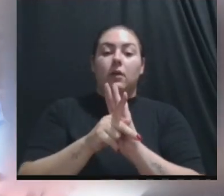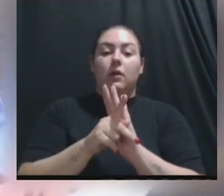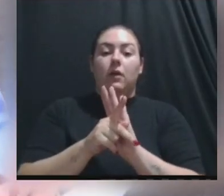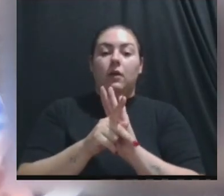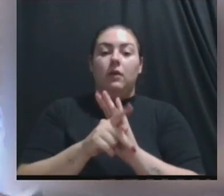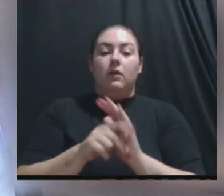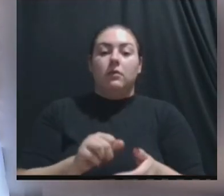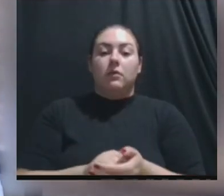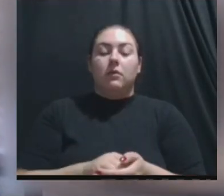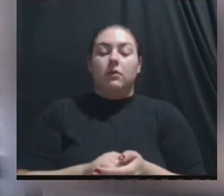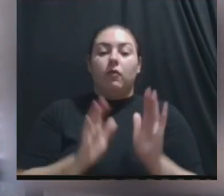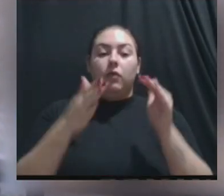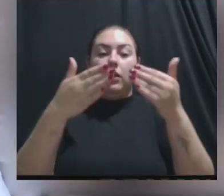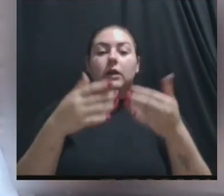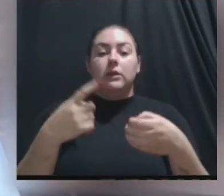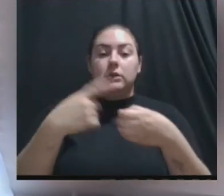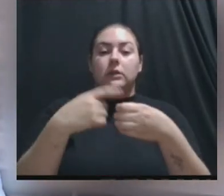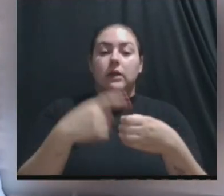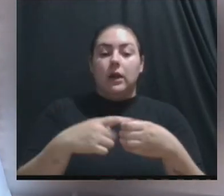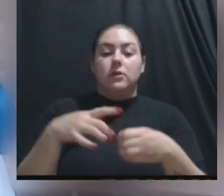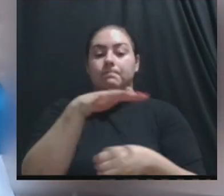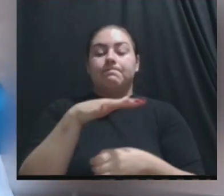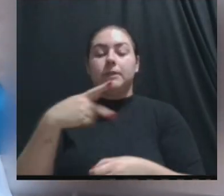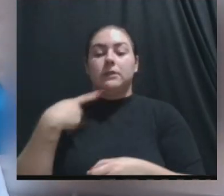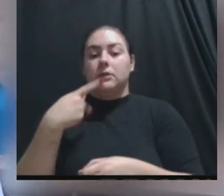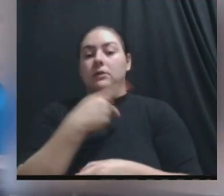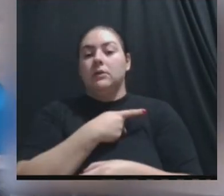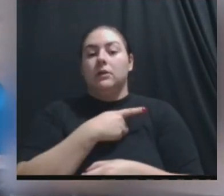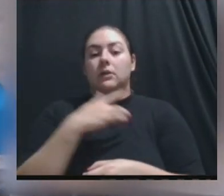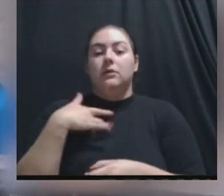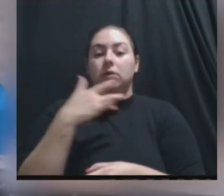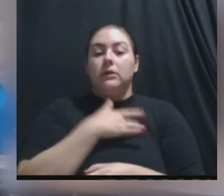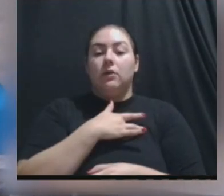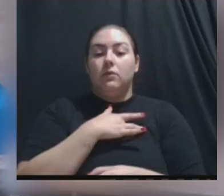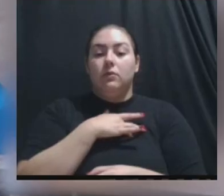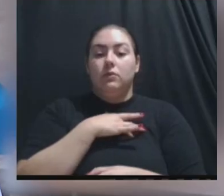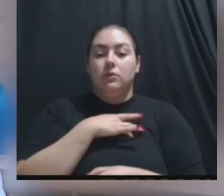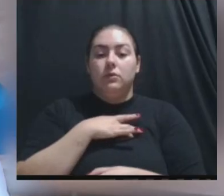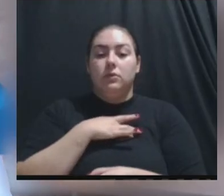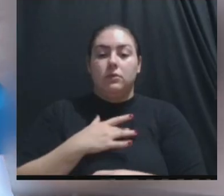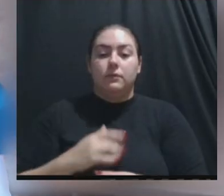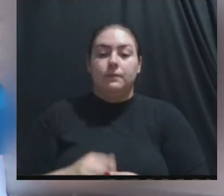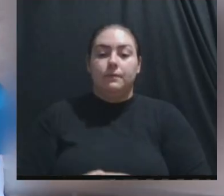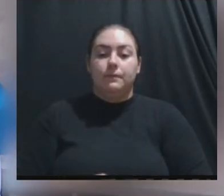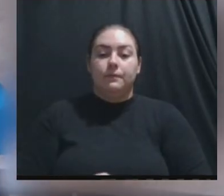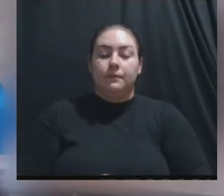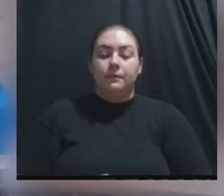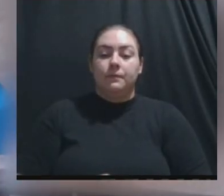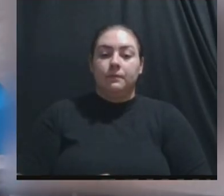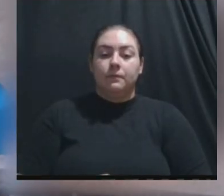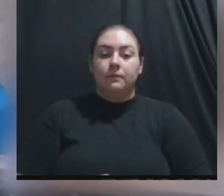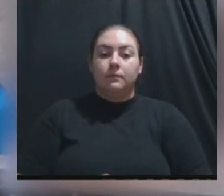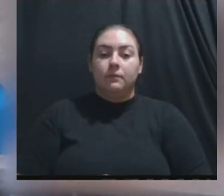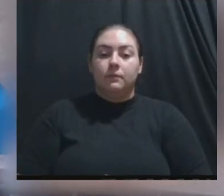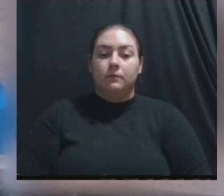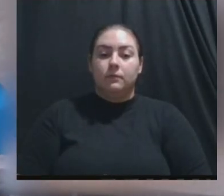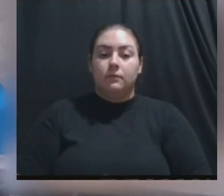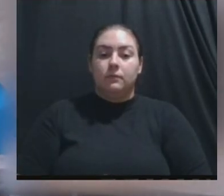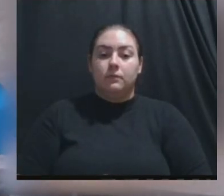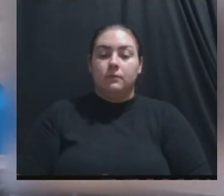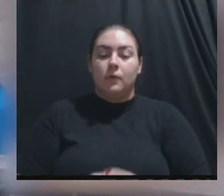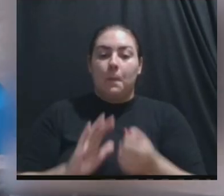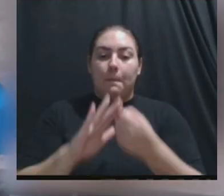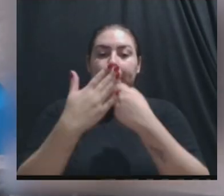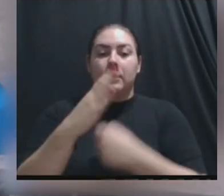área da saúde, que vai impactar a região, inclusive lá do Castelo, né, que traz